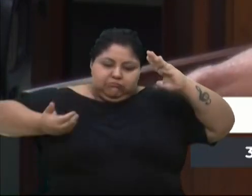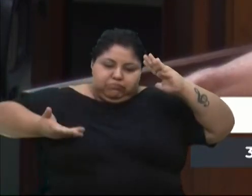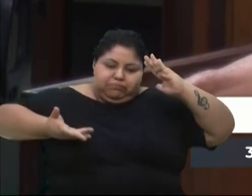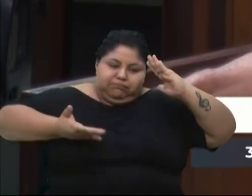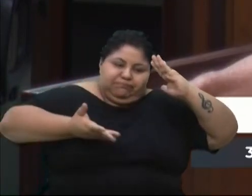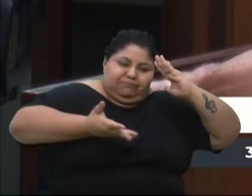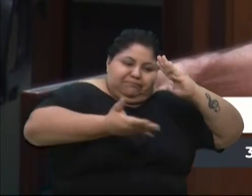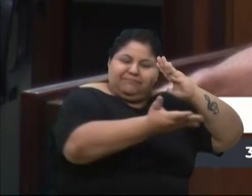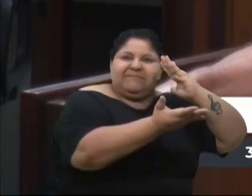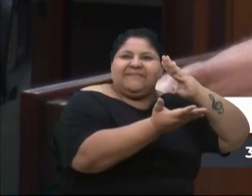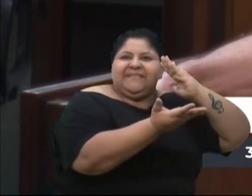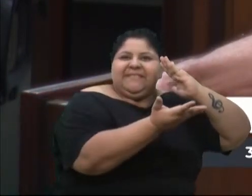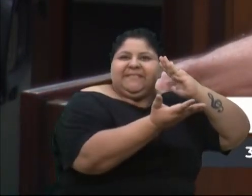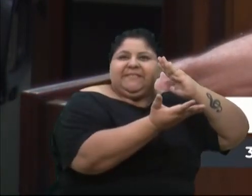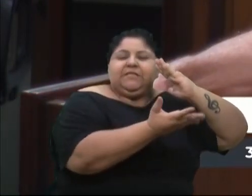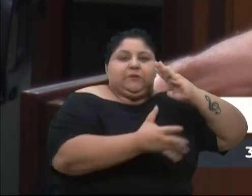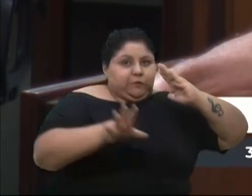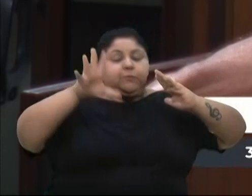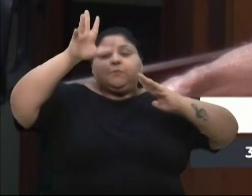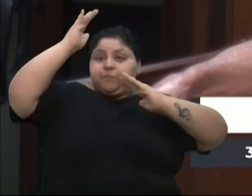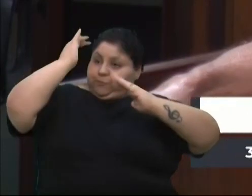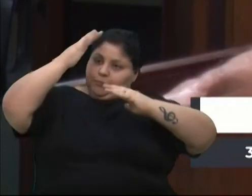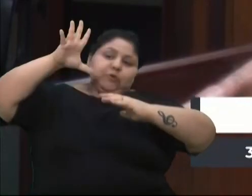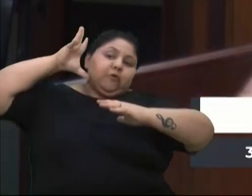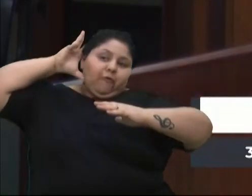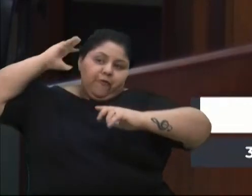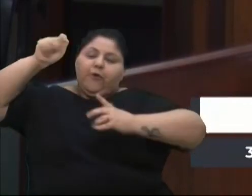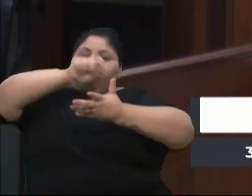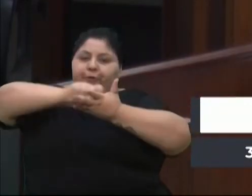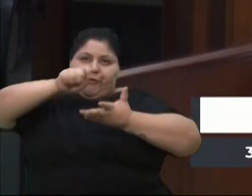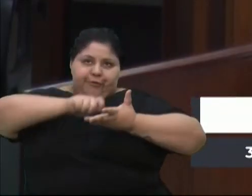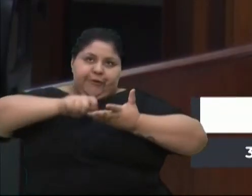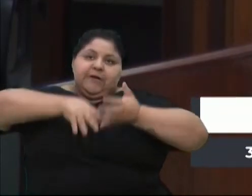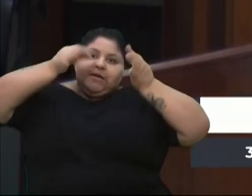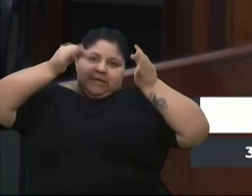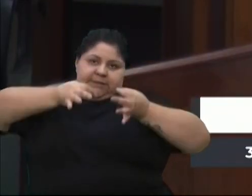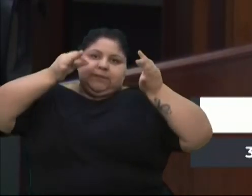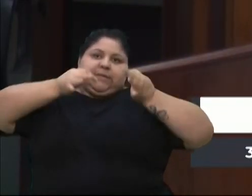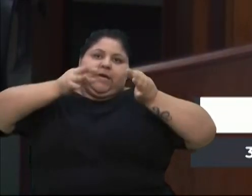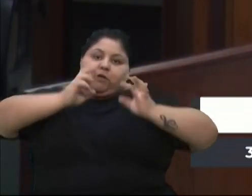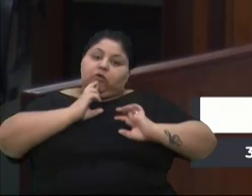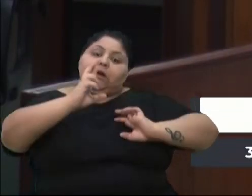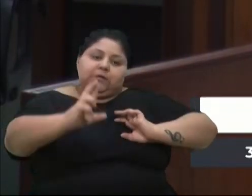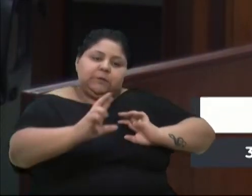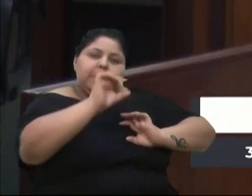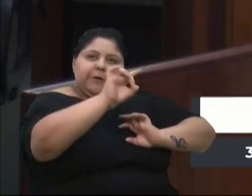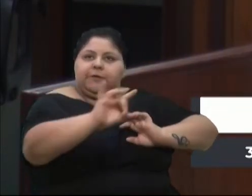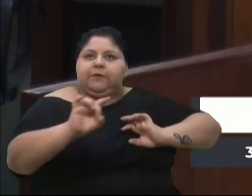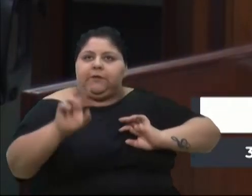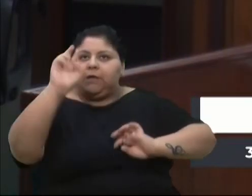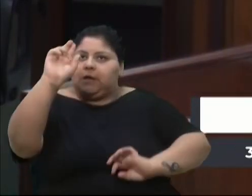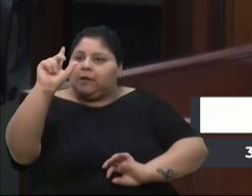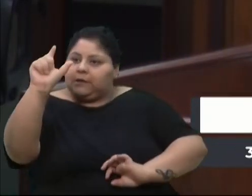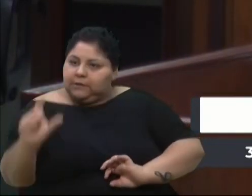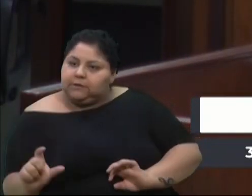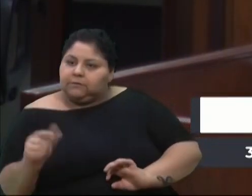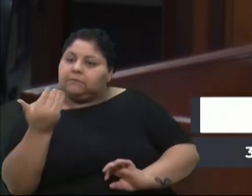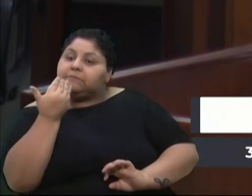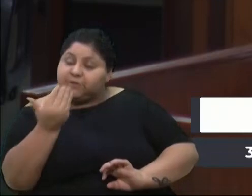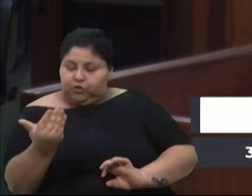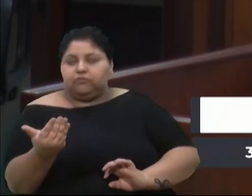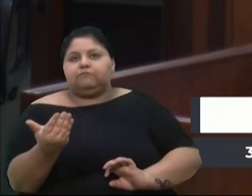anotou tudo, e com certeza ele vai dar resposta para cada uma pessoa que pediram lá no bairro